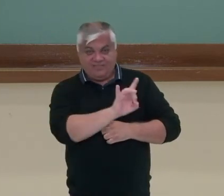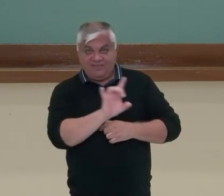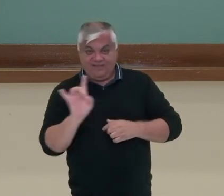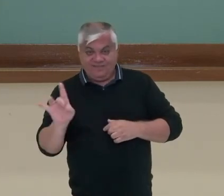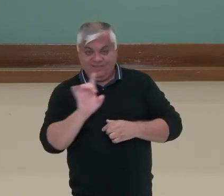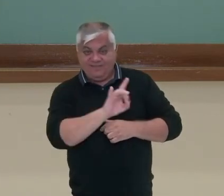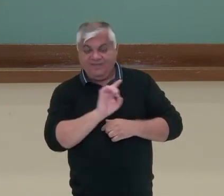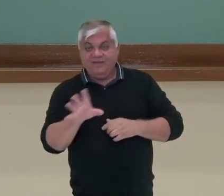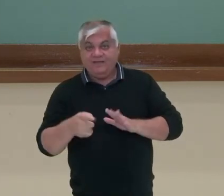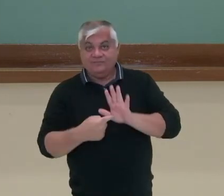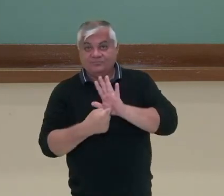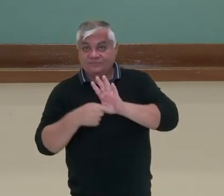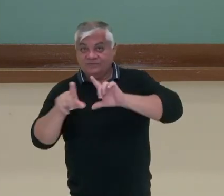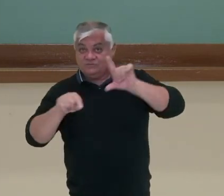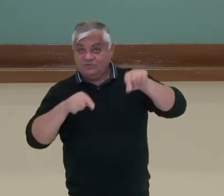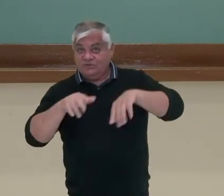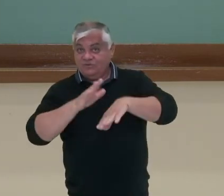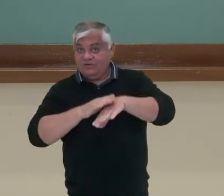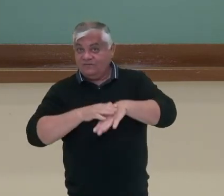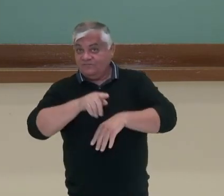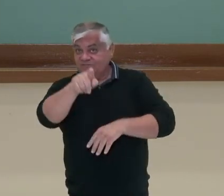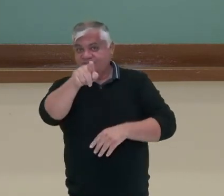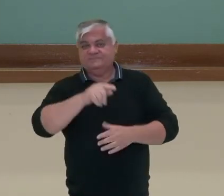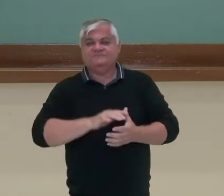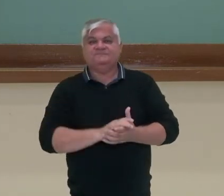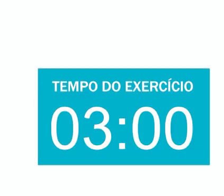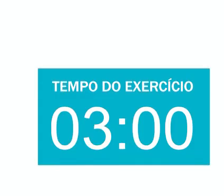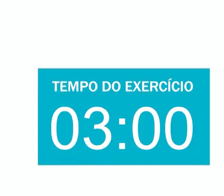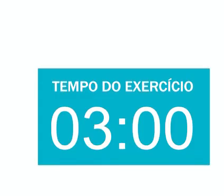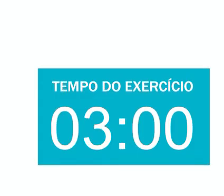reações pré-selecionadas. Agora é com vocês!